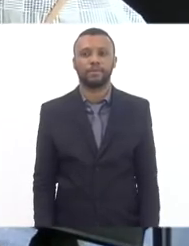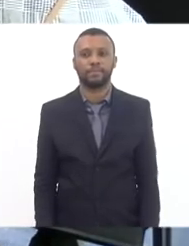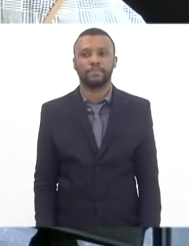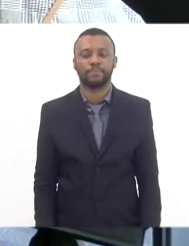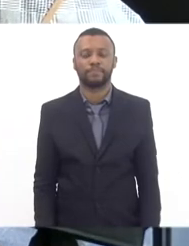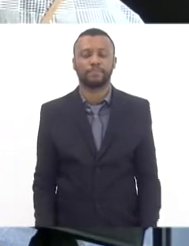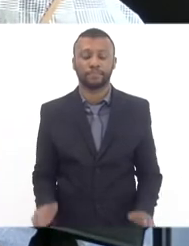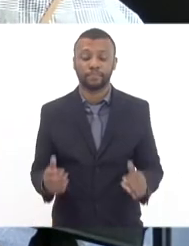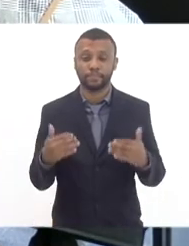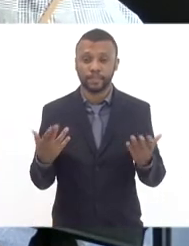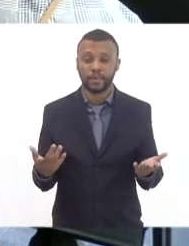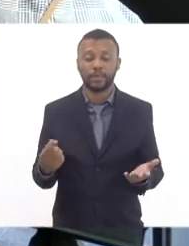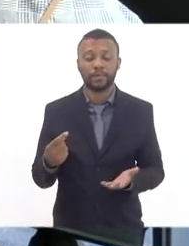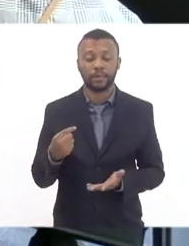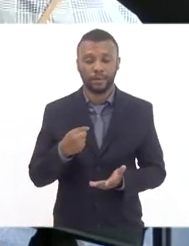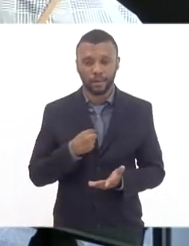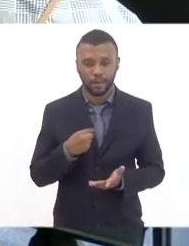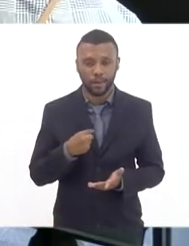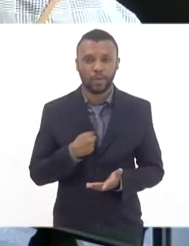Olha, eu